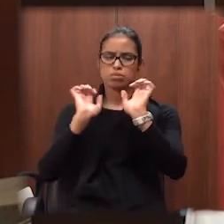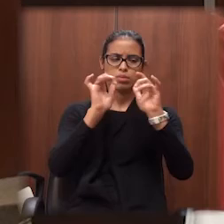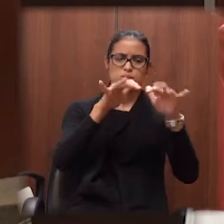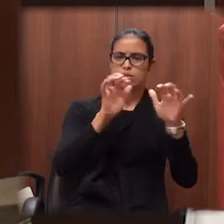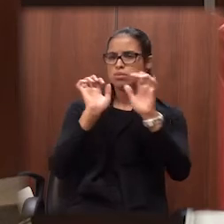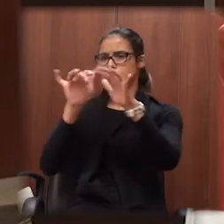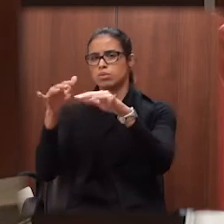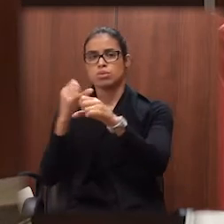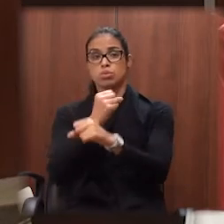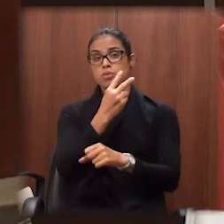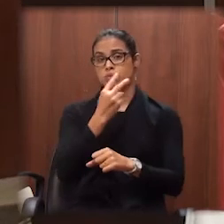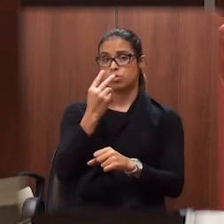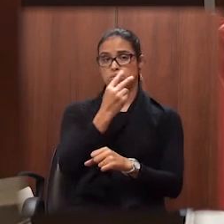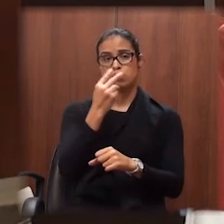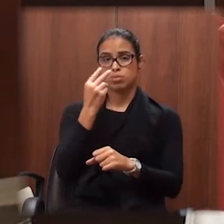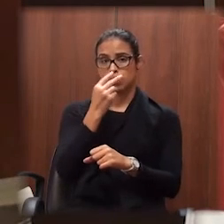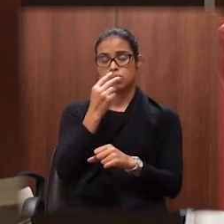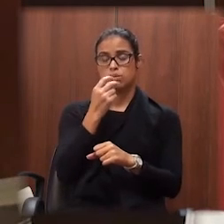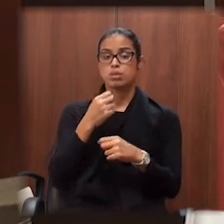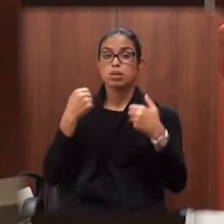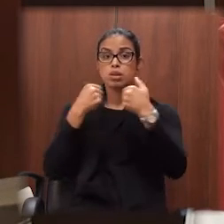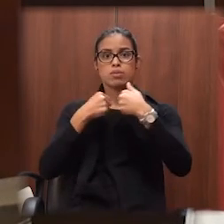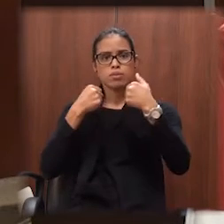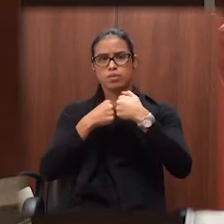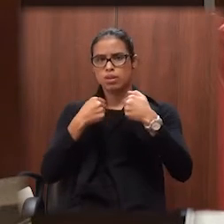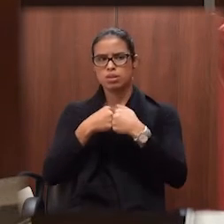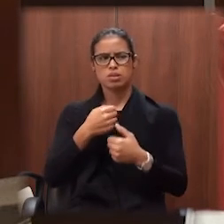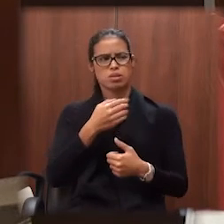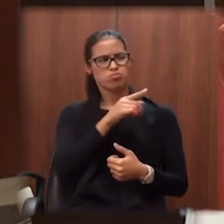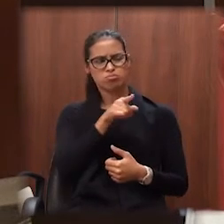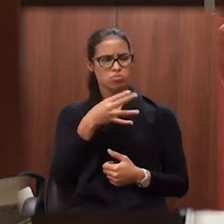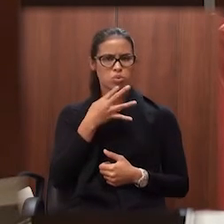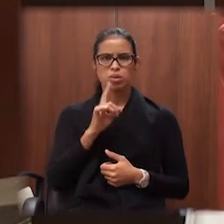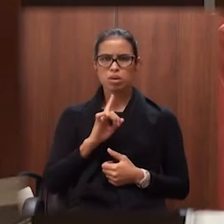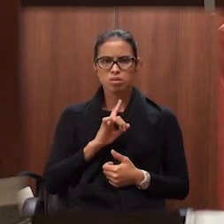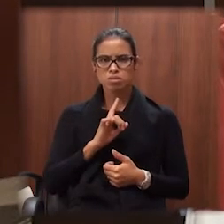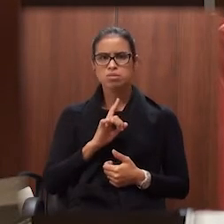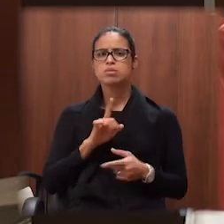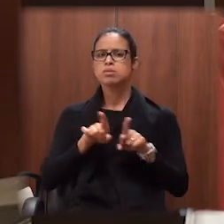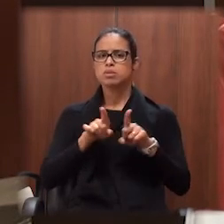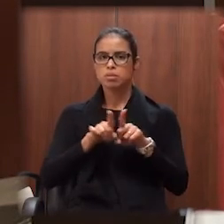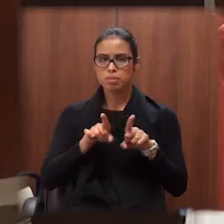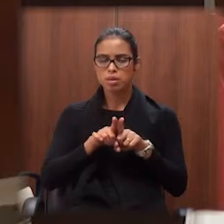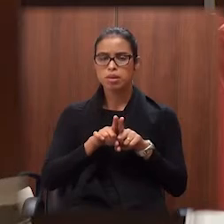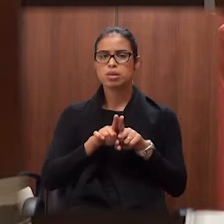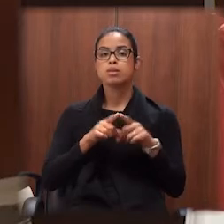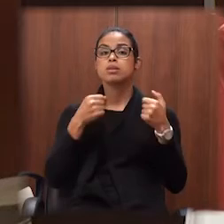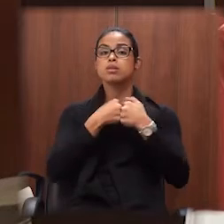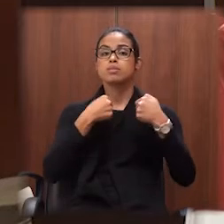não apenas o desconhecimento, mas até